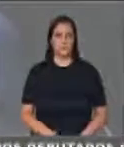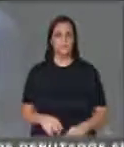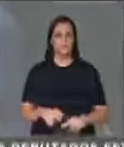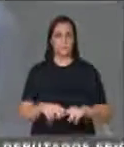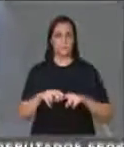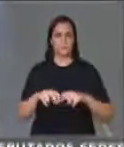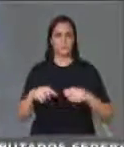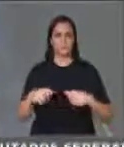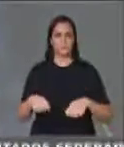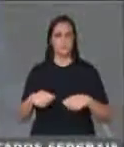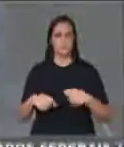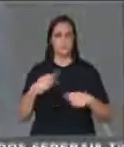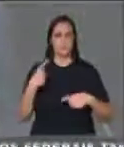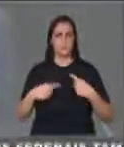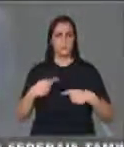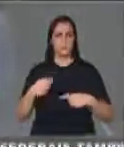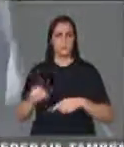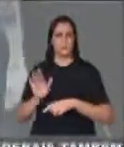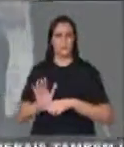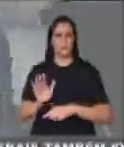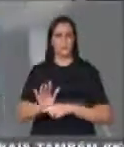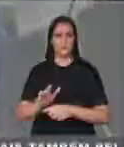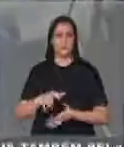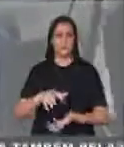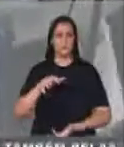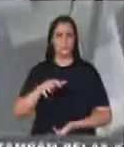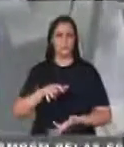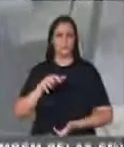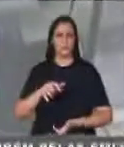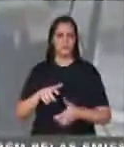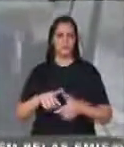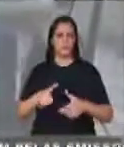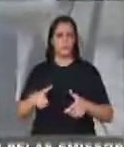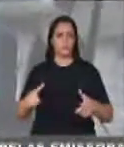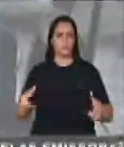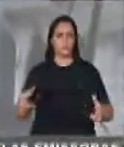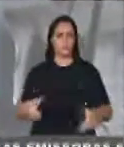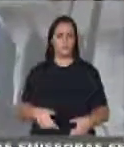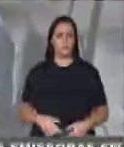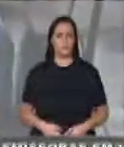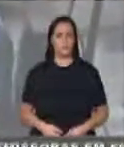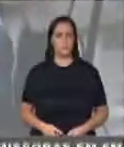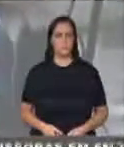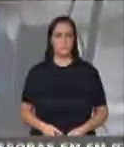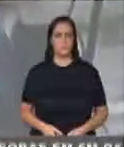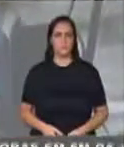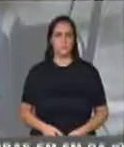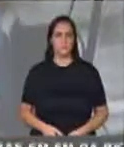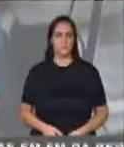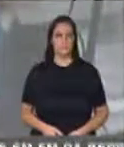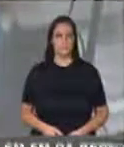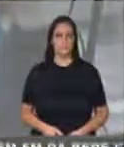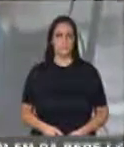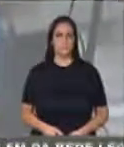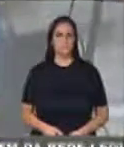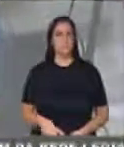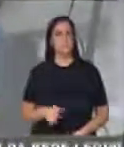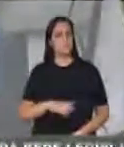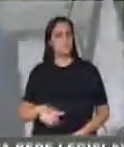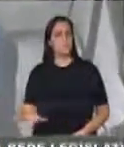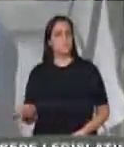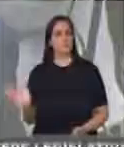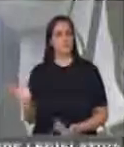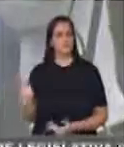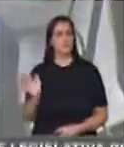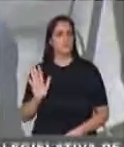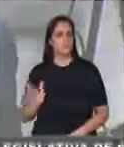a população crescente de idosos. Há um esforço para políticas para a infância e